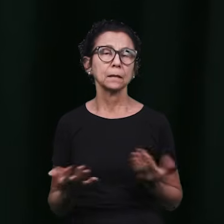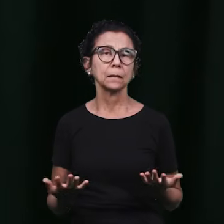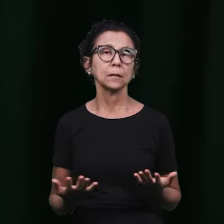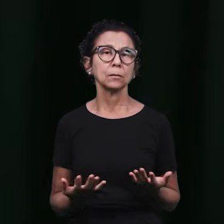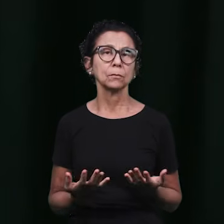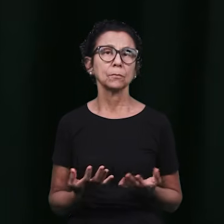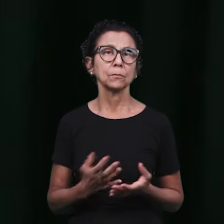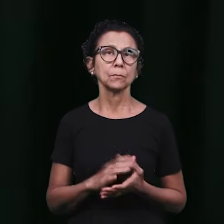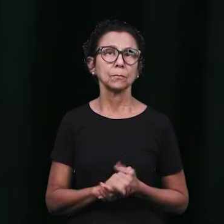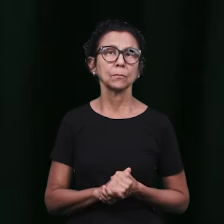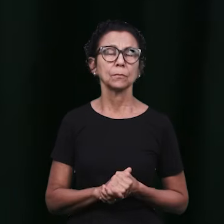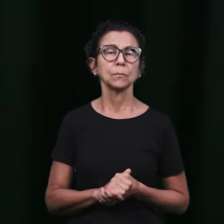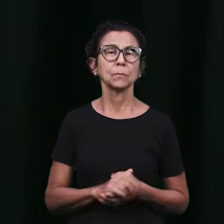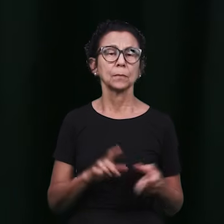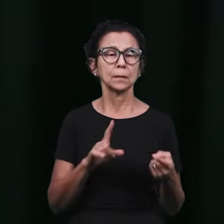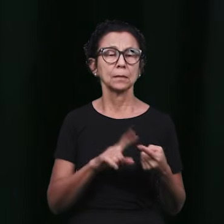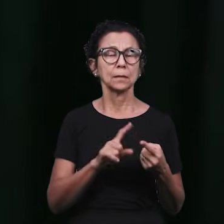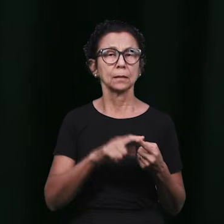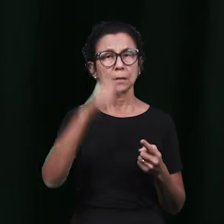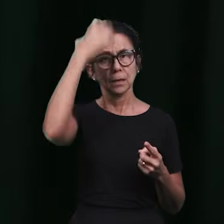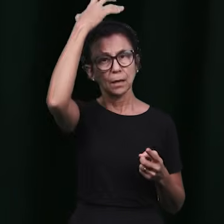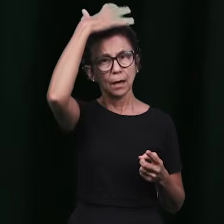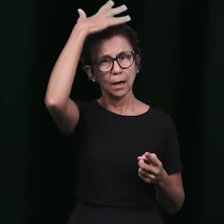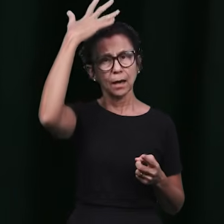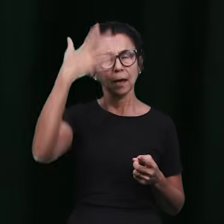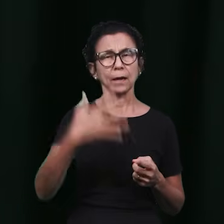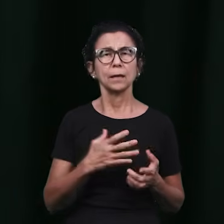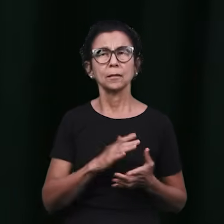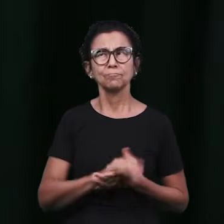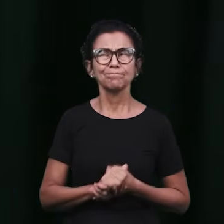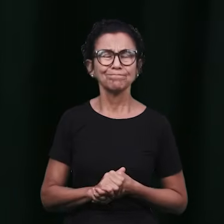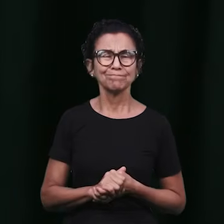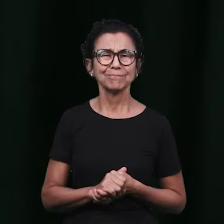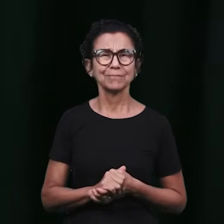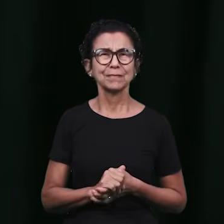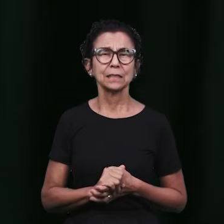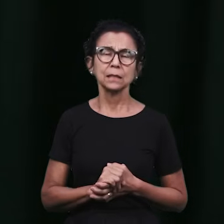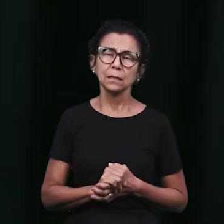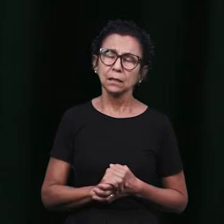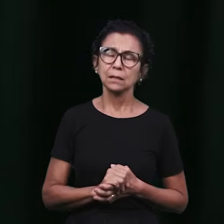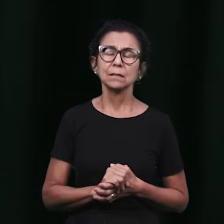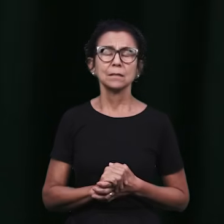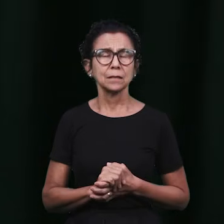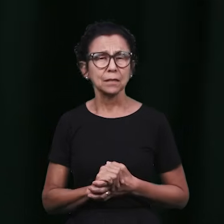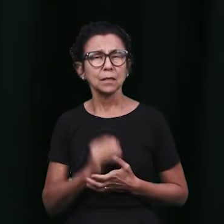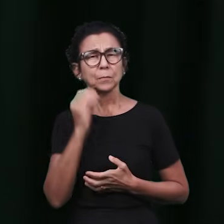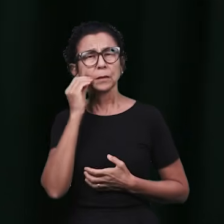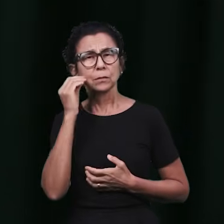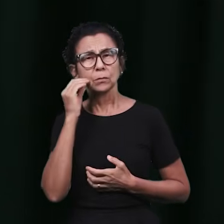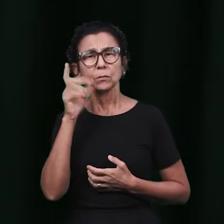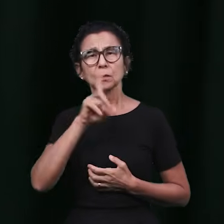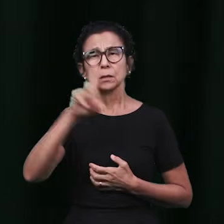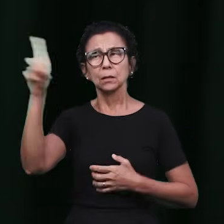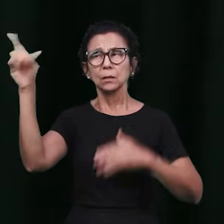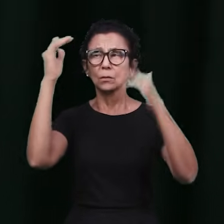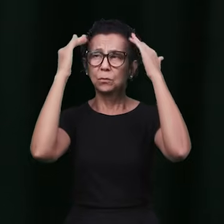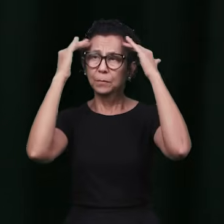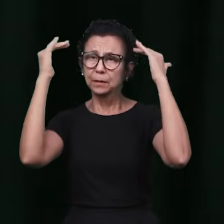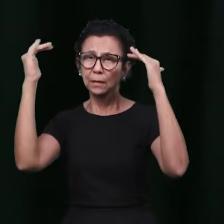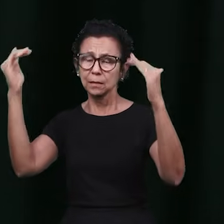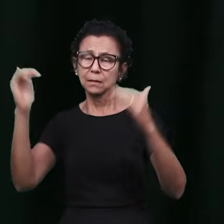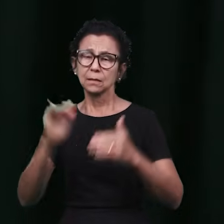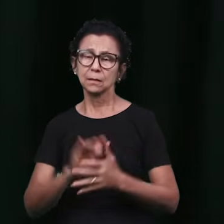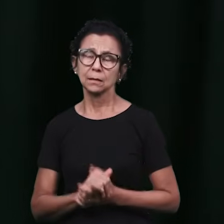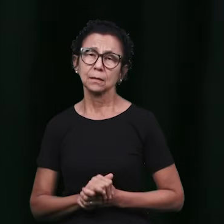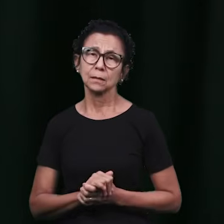de Josafá, que foi um rei que ele tentou, pelo menos durante todo o seu reinado, agradar ao Senhor, seguir os caminhos de Davi, mas depois ele vai